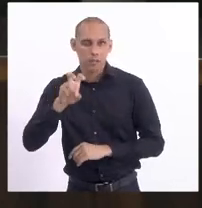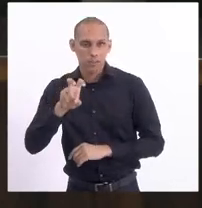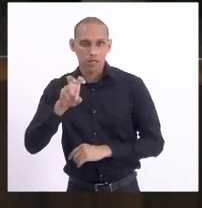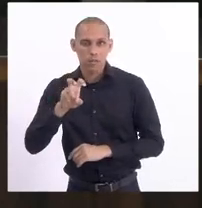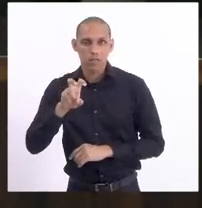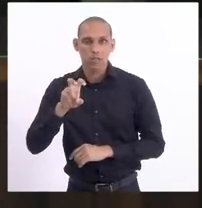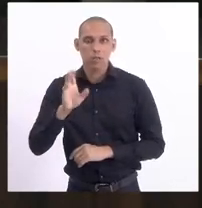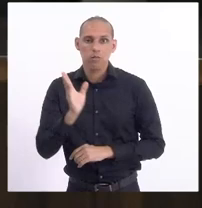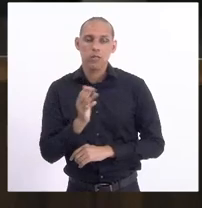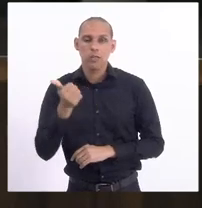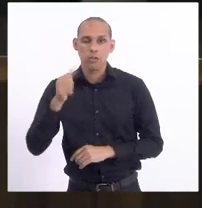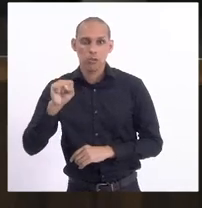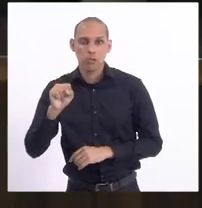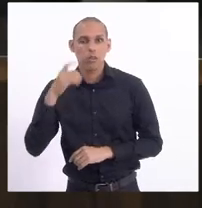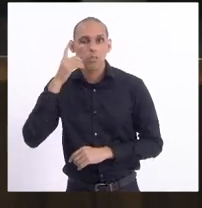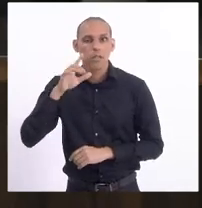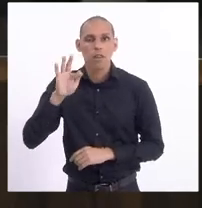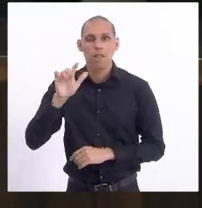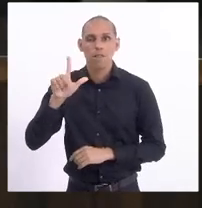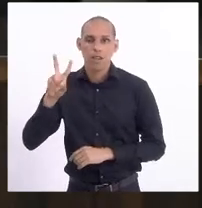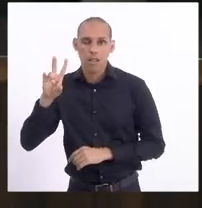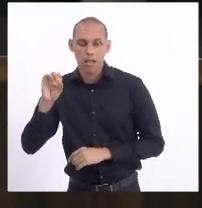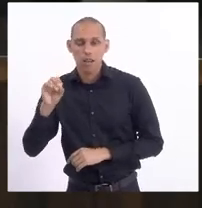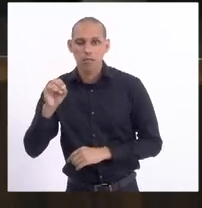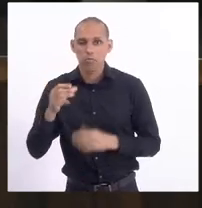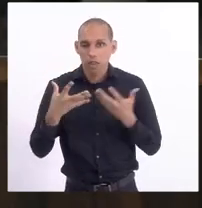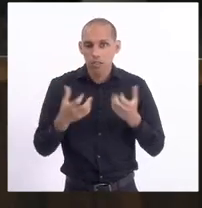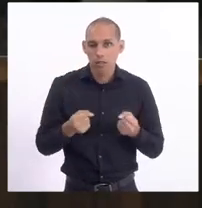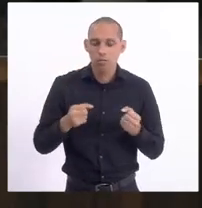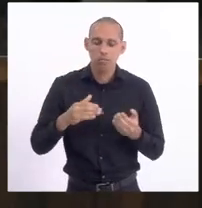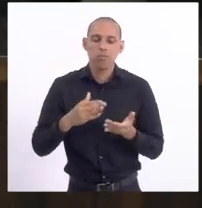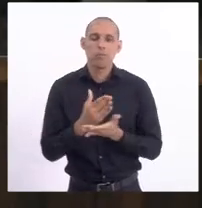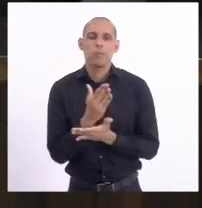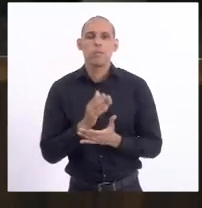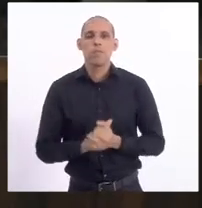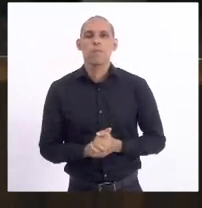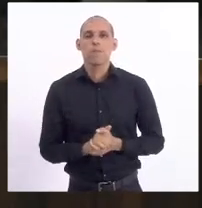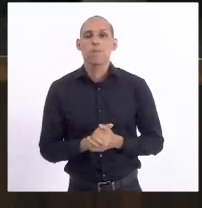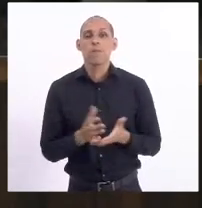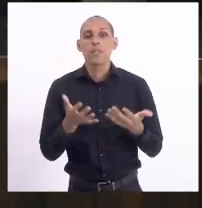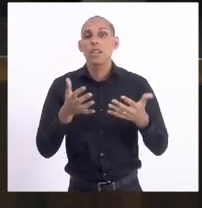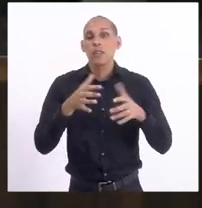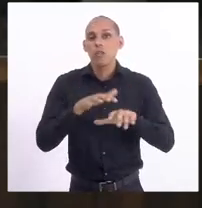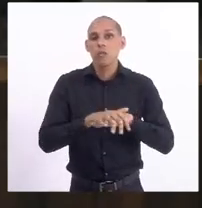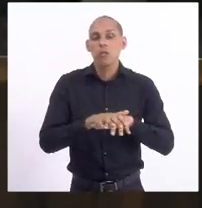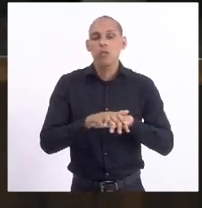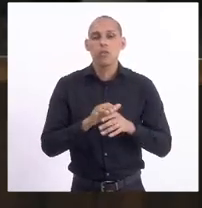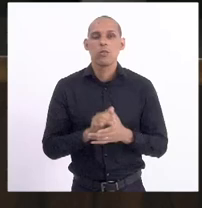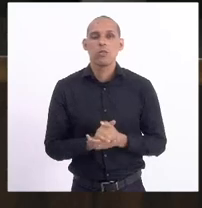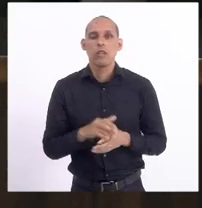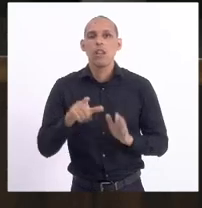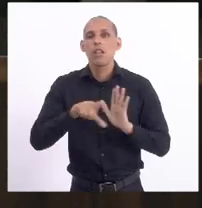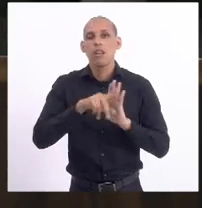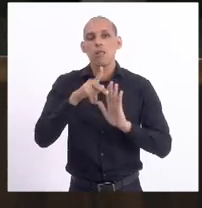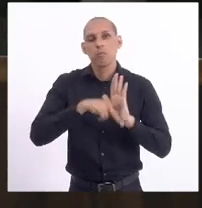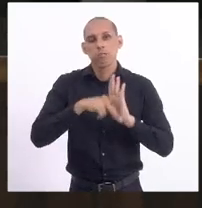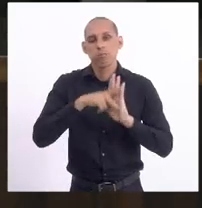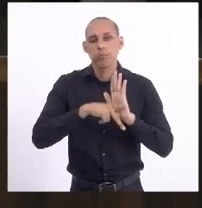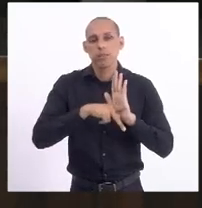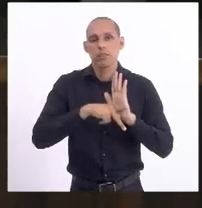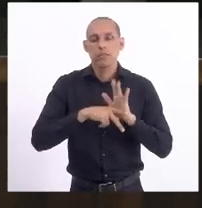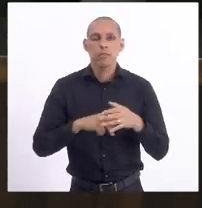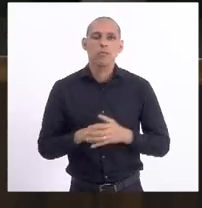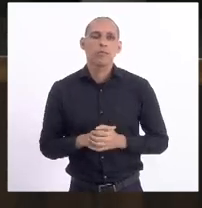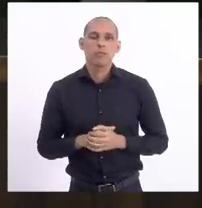4335-18, deputado Flávio Serafim. Senhores que aprovam, permaneçam como estão, aprovado. Requer a inclusão na ordem do dia dos projetos de lei